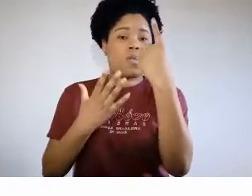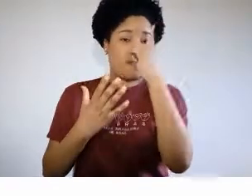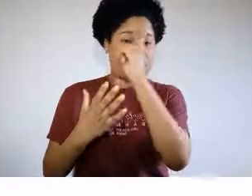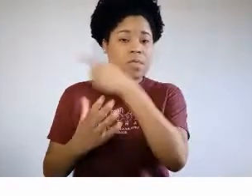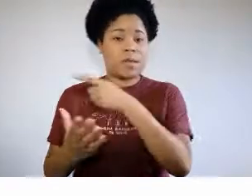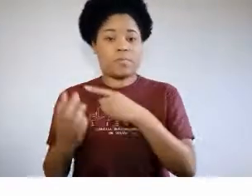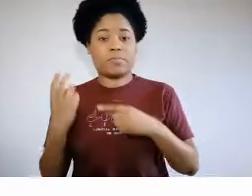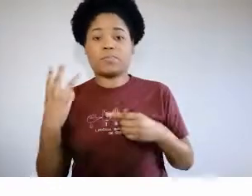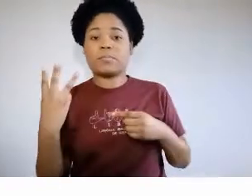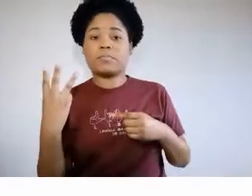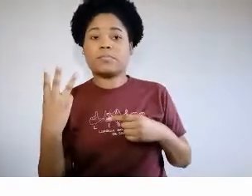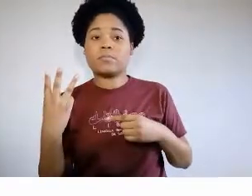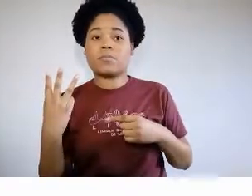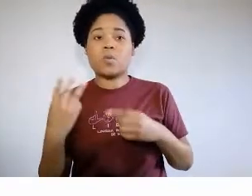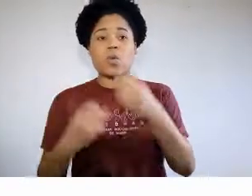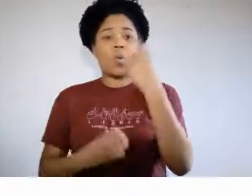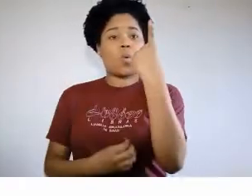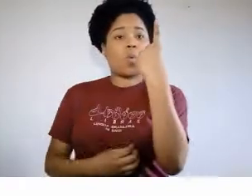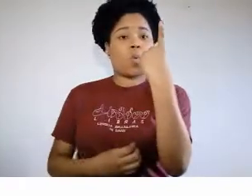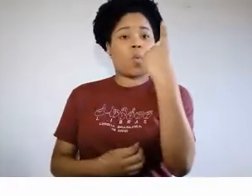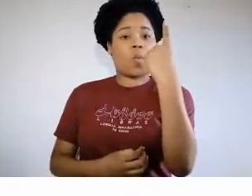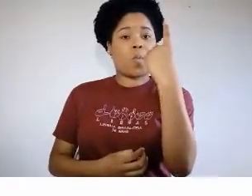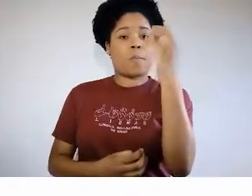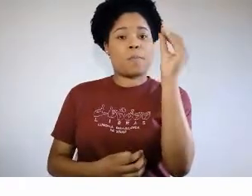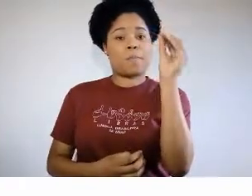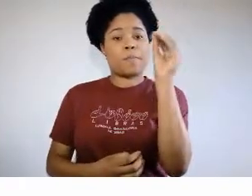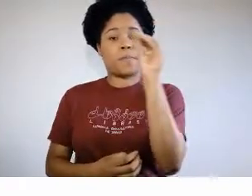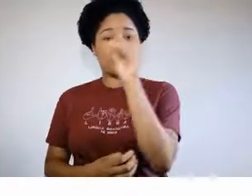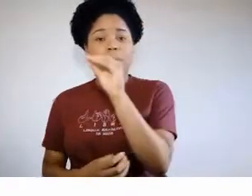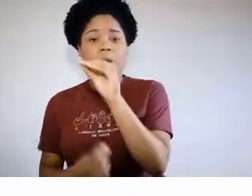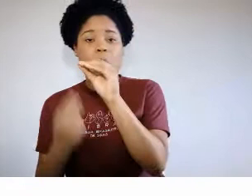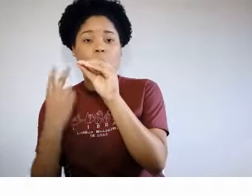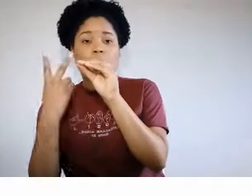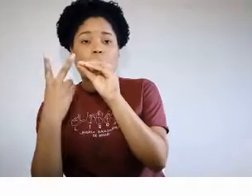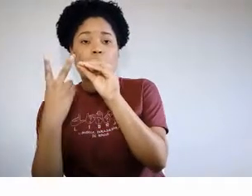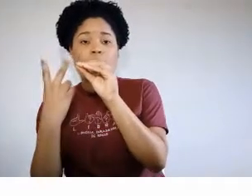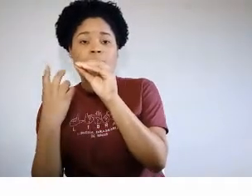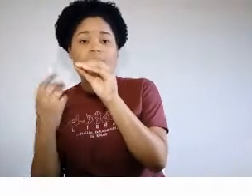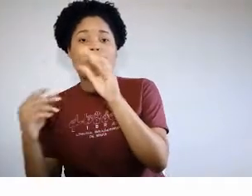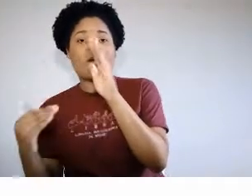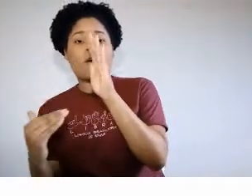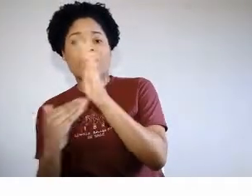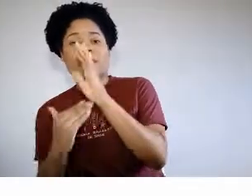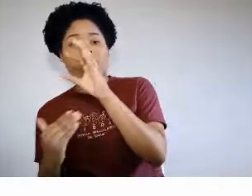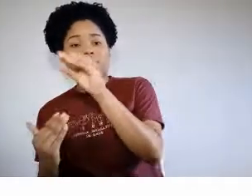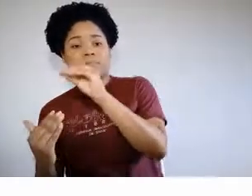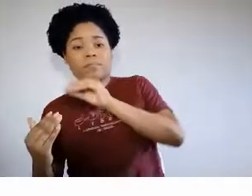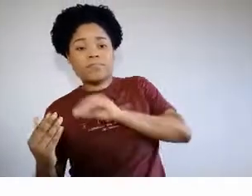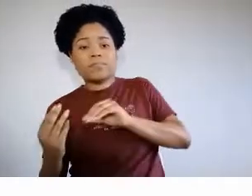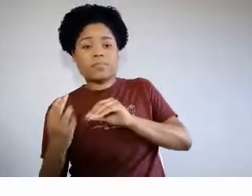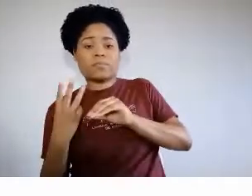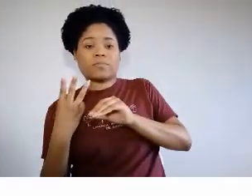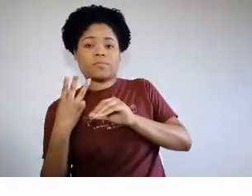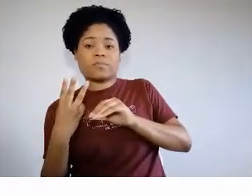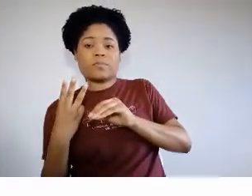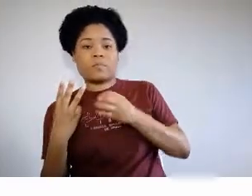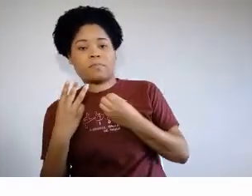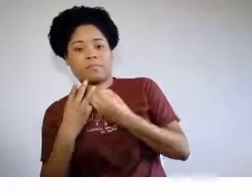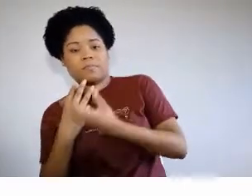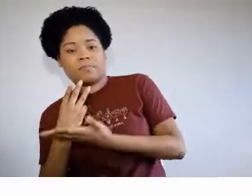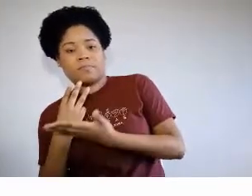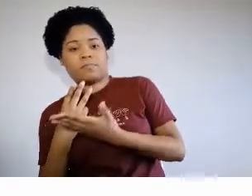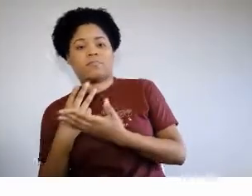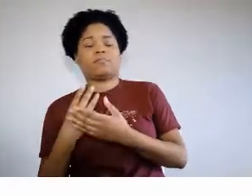um dado para o computador 3. O computador 1 vai passar aqui, vai chegar até o 2 e até chegar aqui no 3